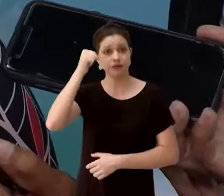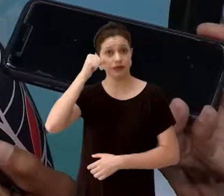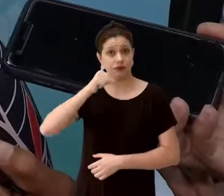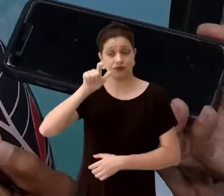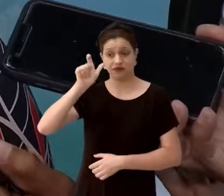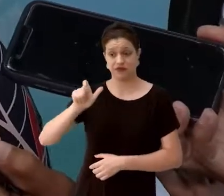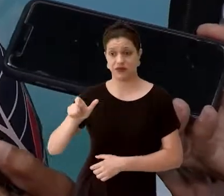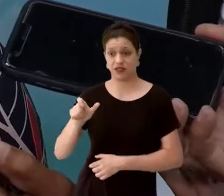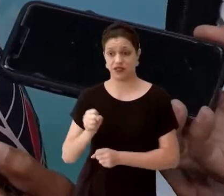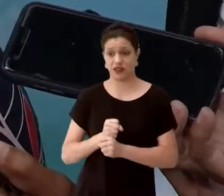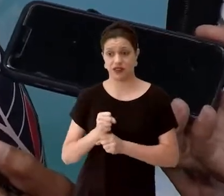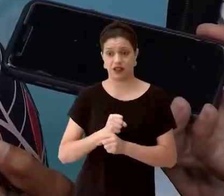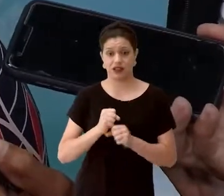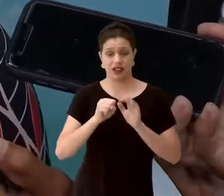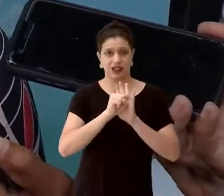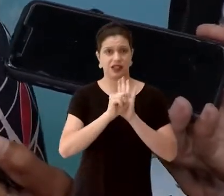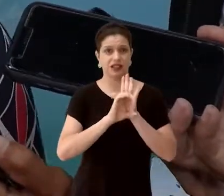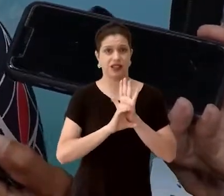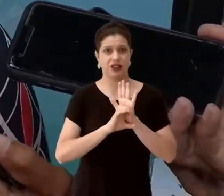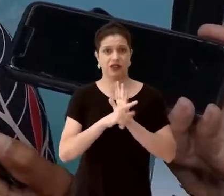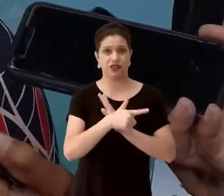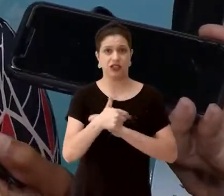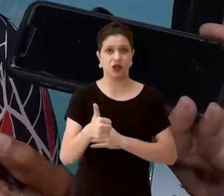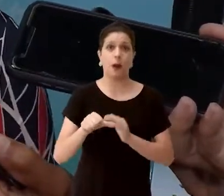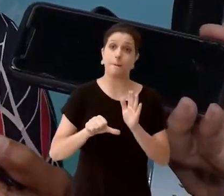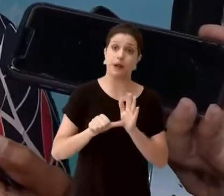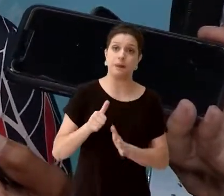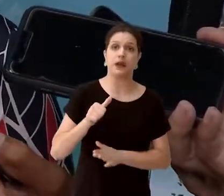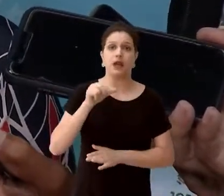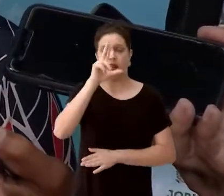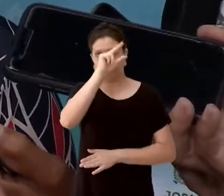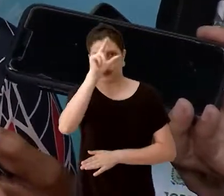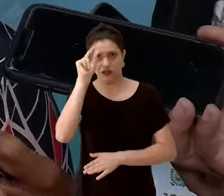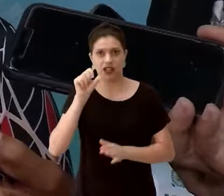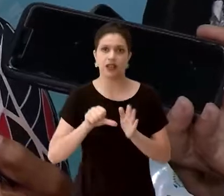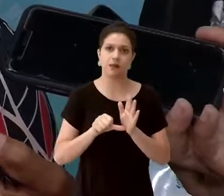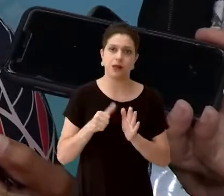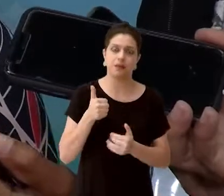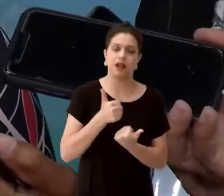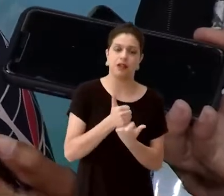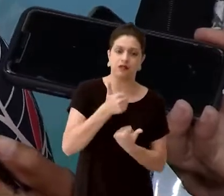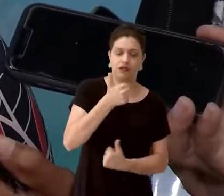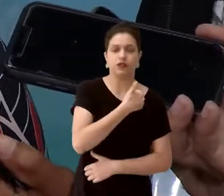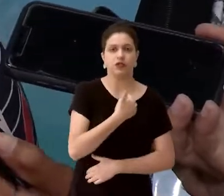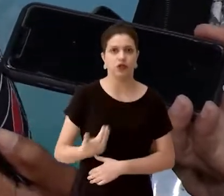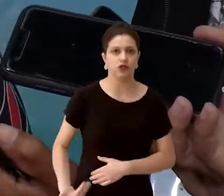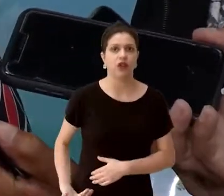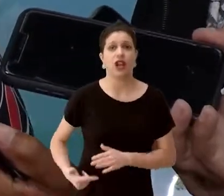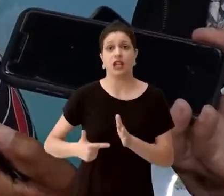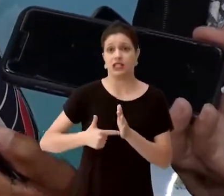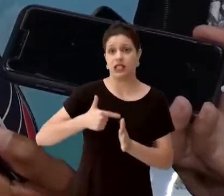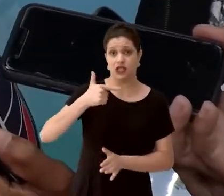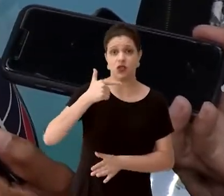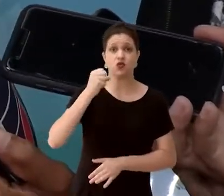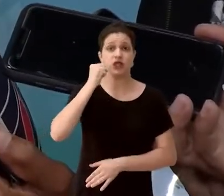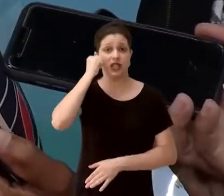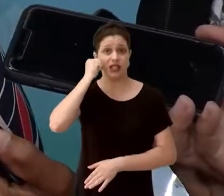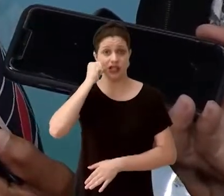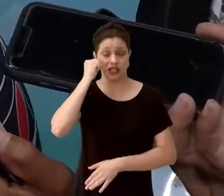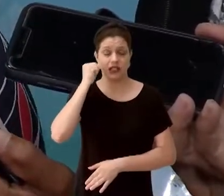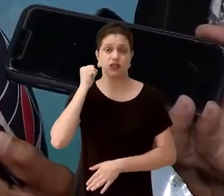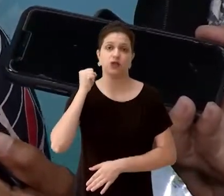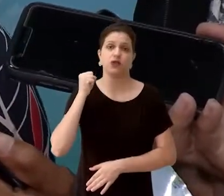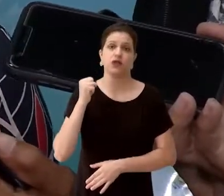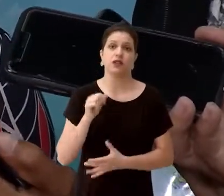O fato de ter sido mulher em pleno século XXI, a primeira em quase tudo, quer dizer, a primeira prefeita da minha cidade, a primeira vice-governadora,